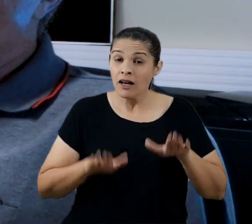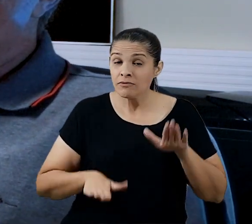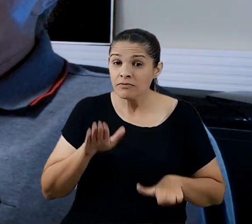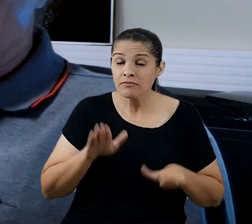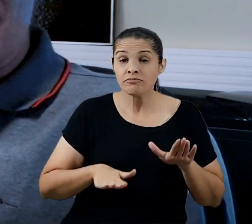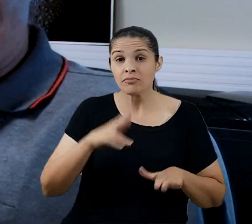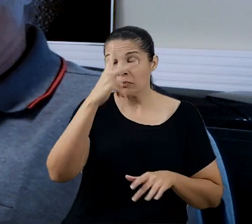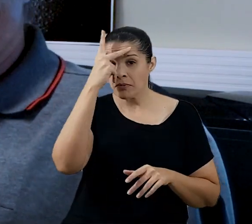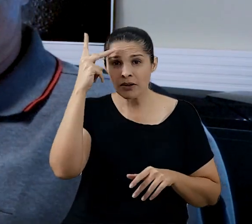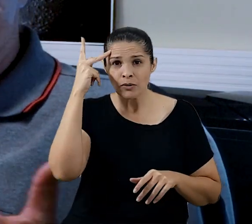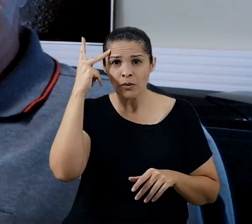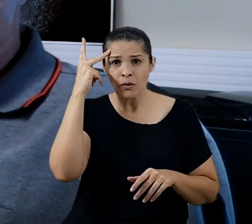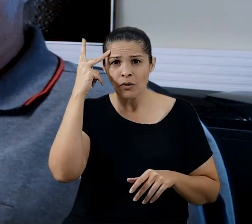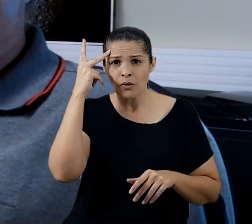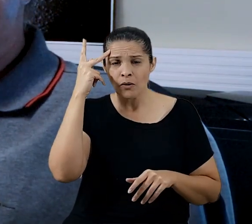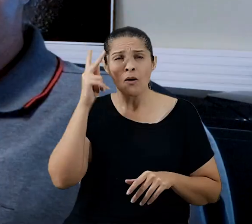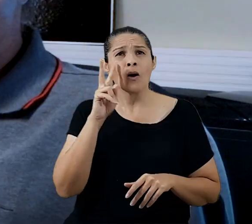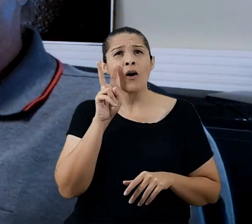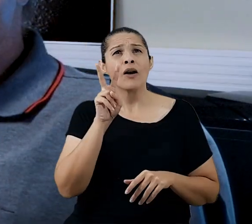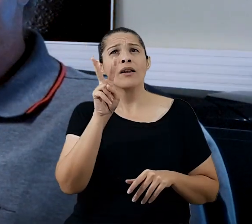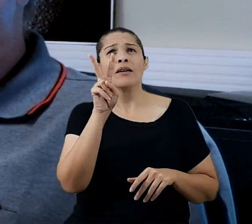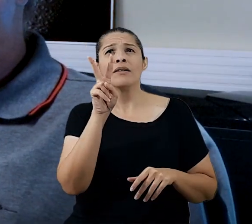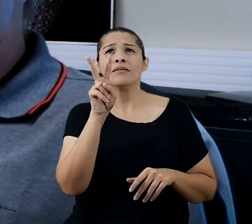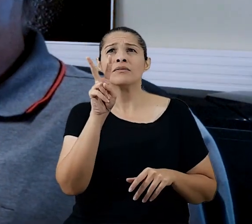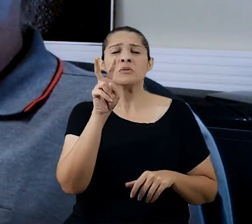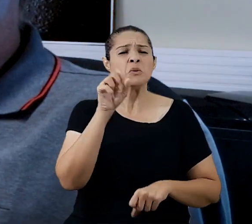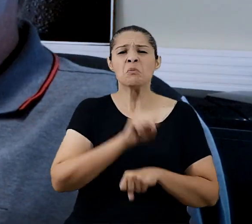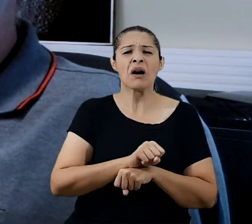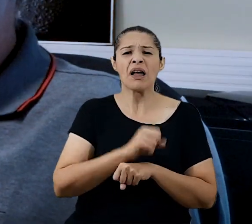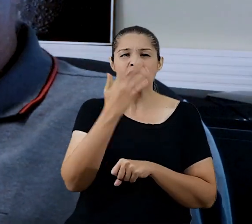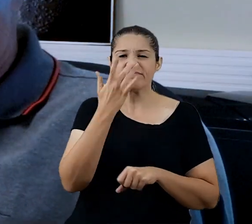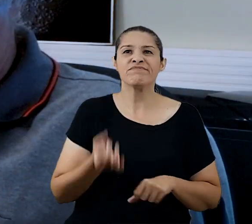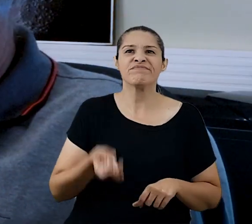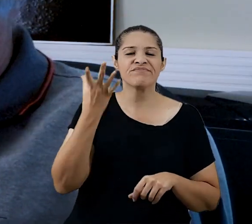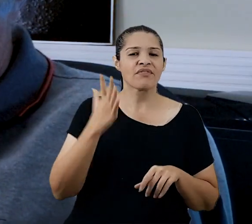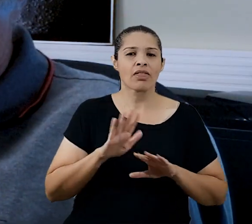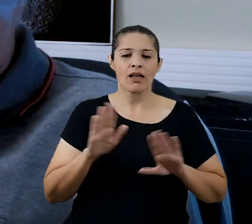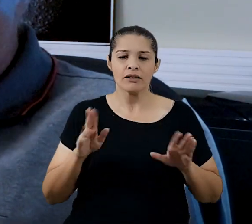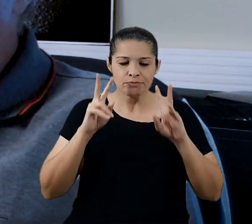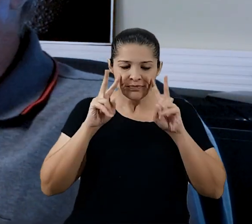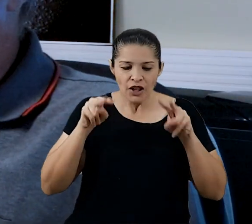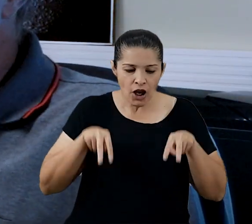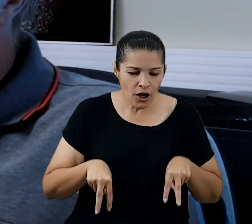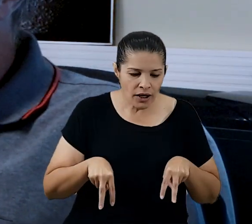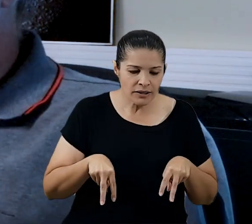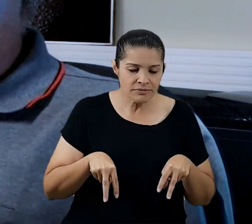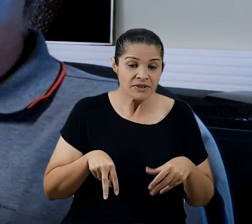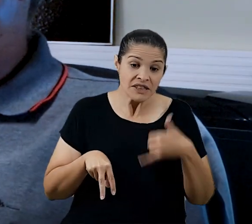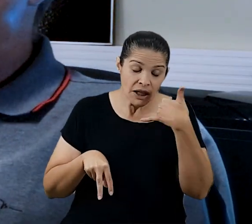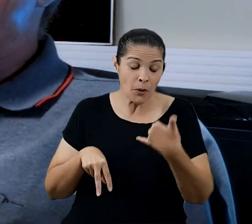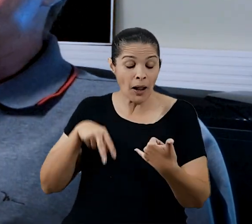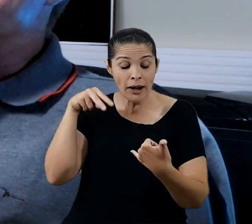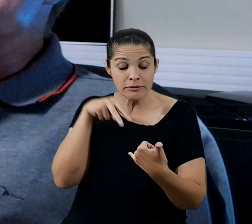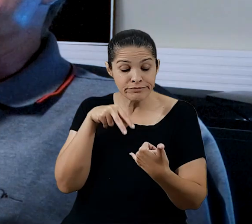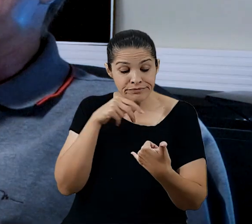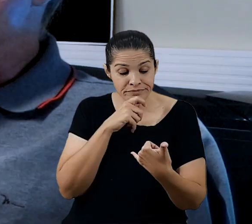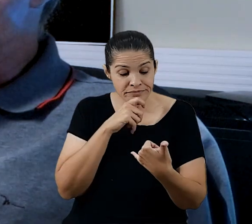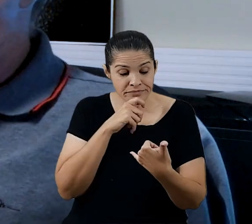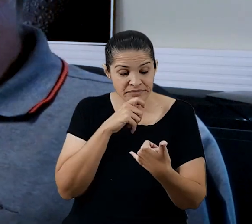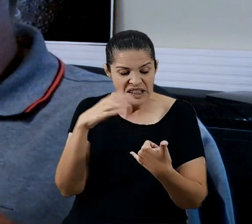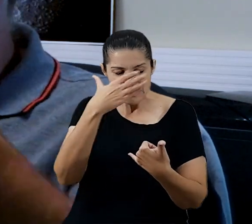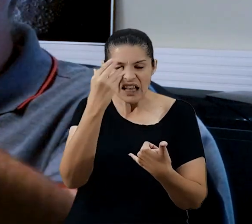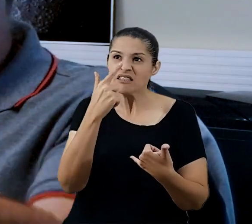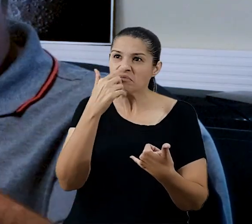gente não para olhar para cima. A maioria das pessoas só olha para baixo no celular, né?